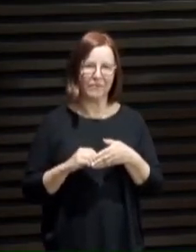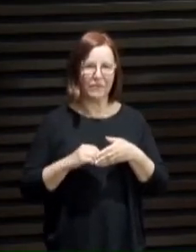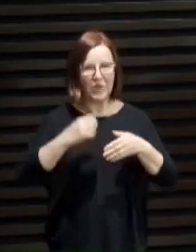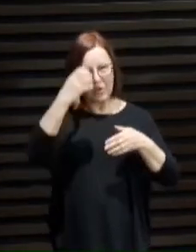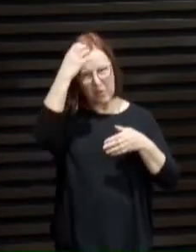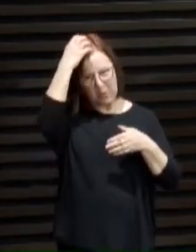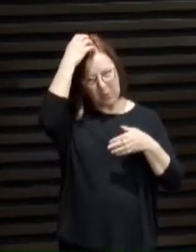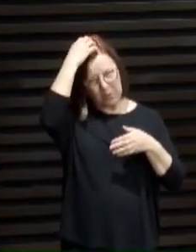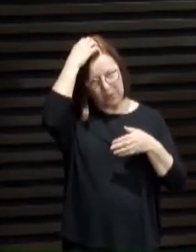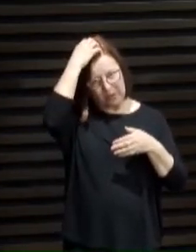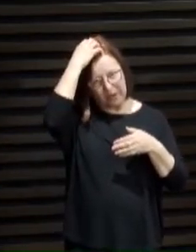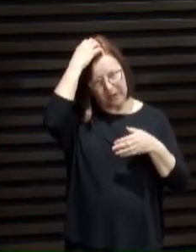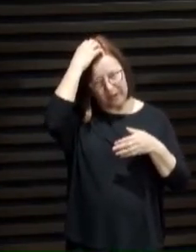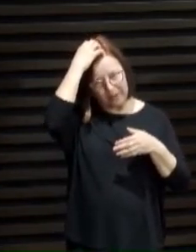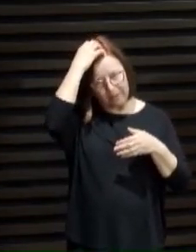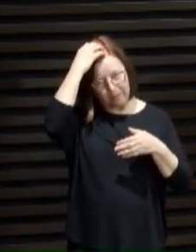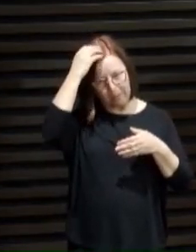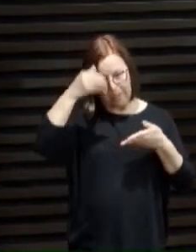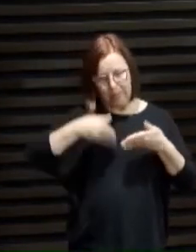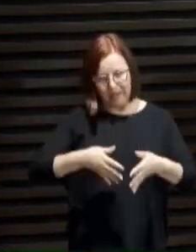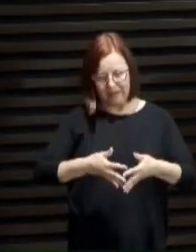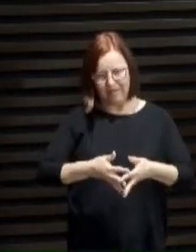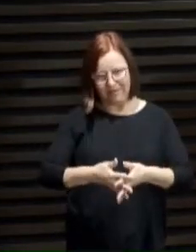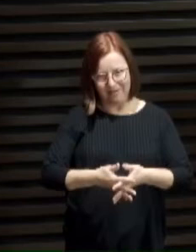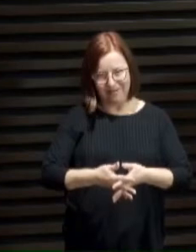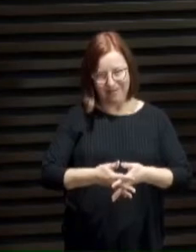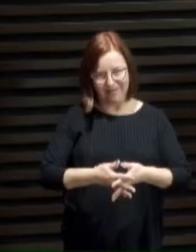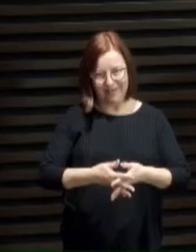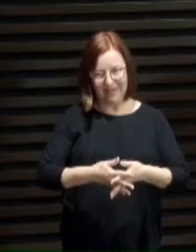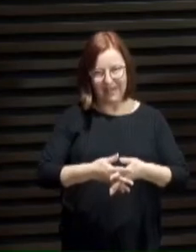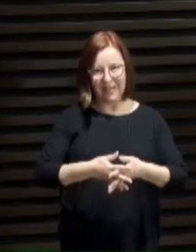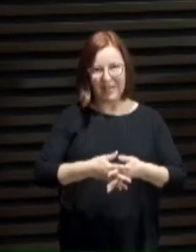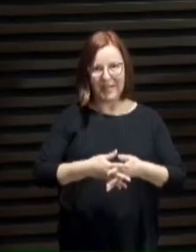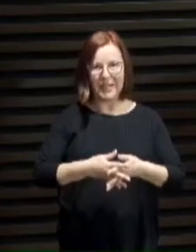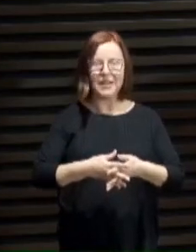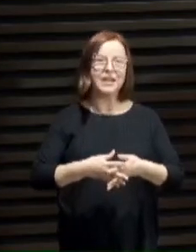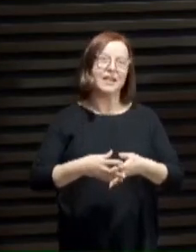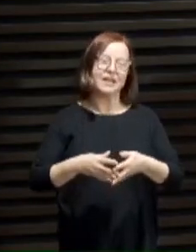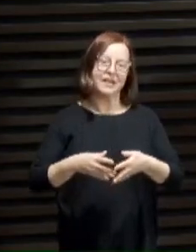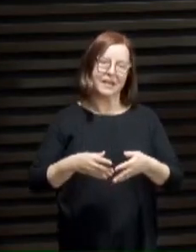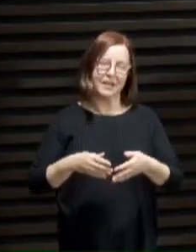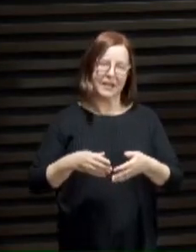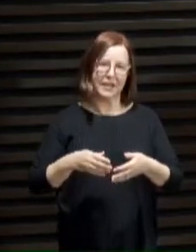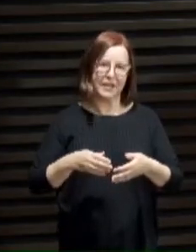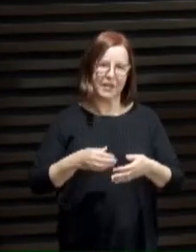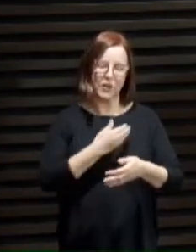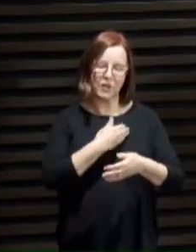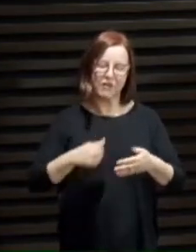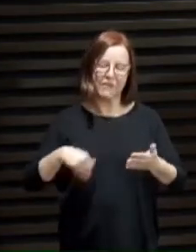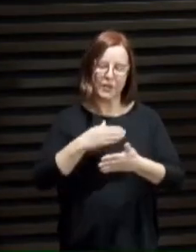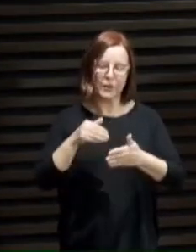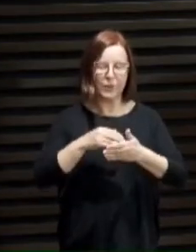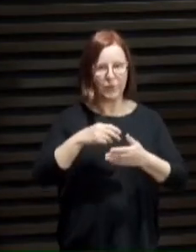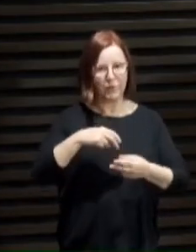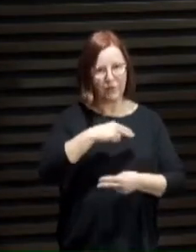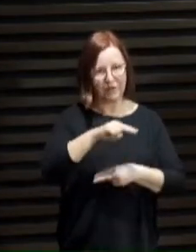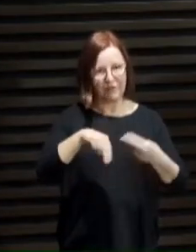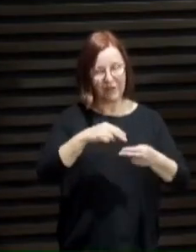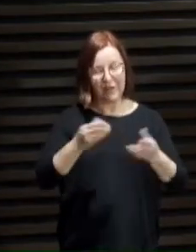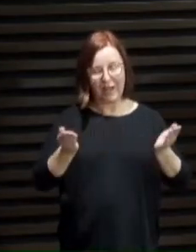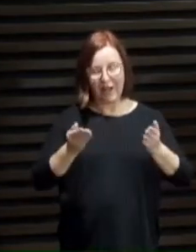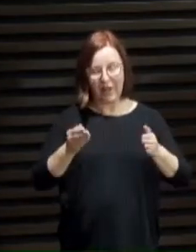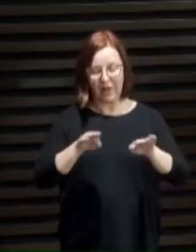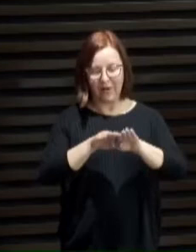governava todo o universo, está agora sentado à mesa com seus discípulos para se despedir deles.